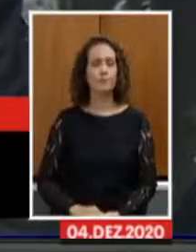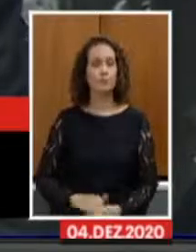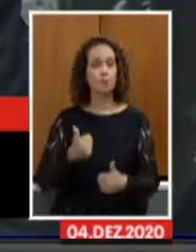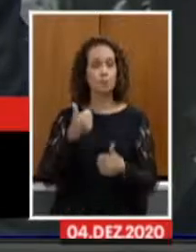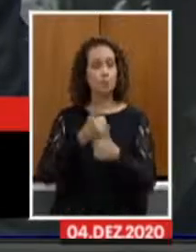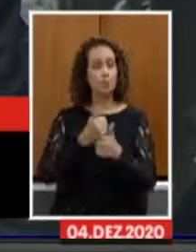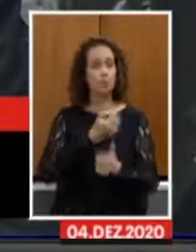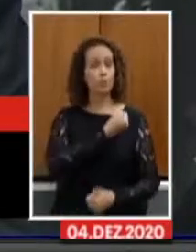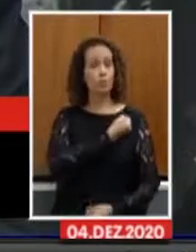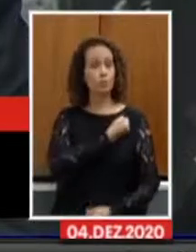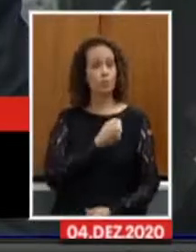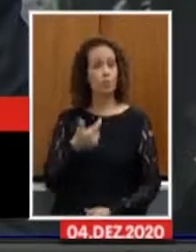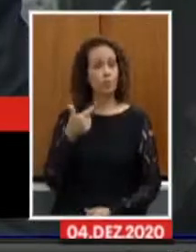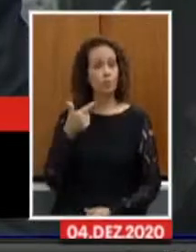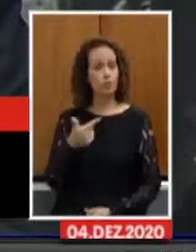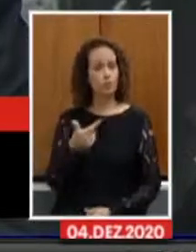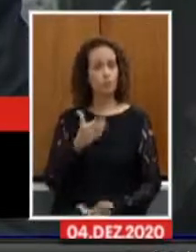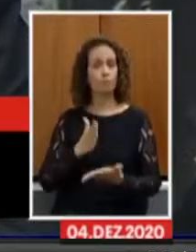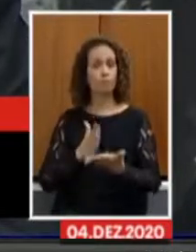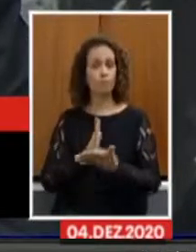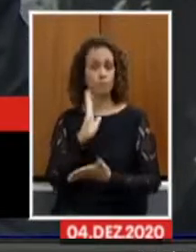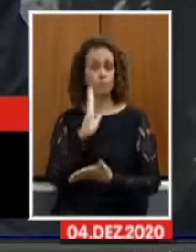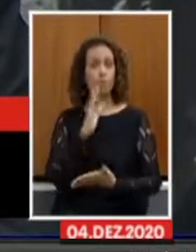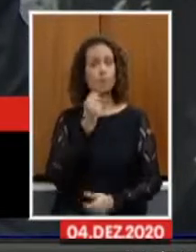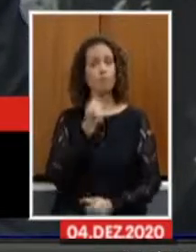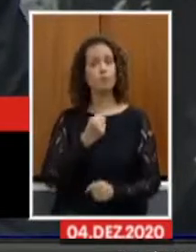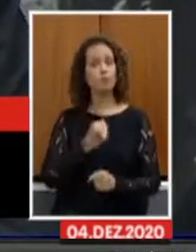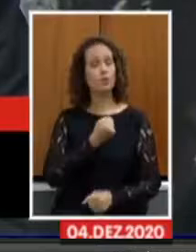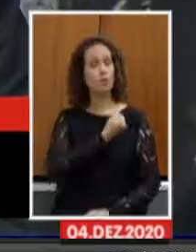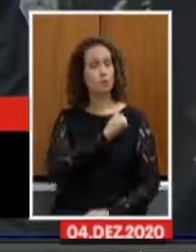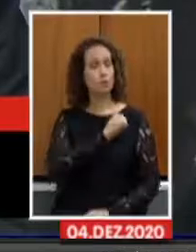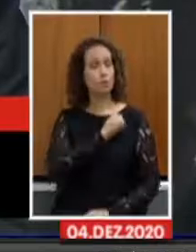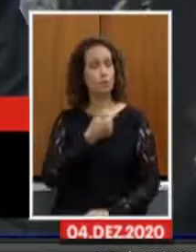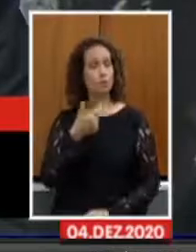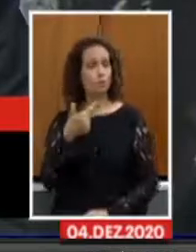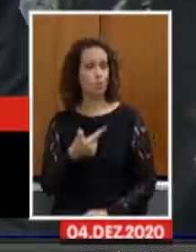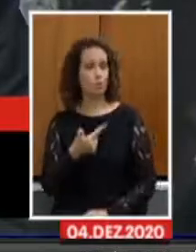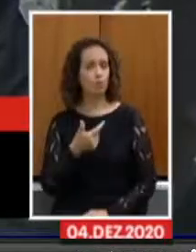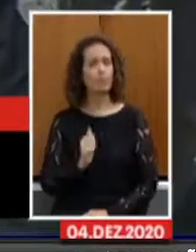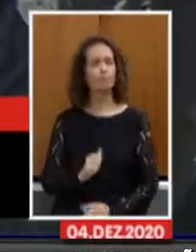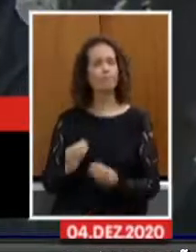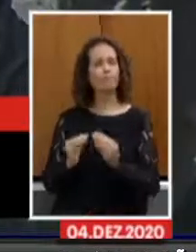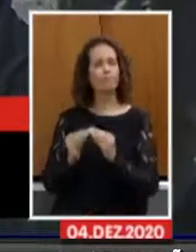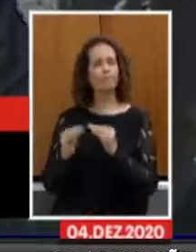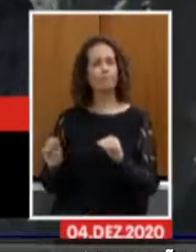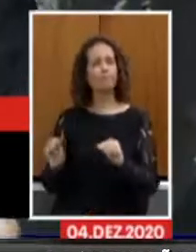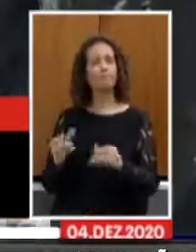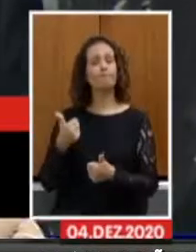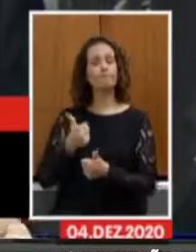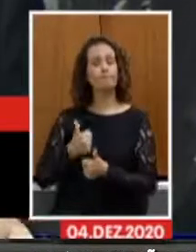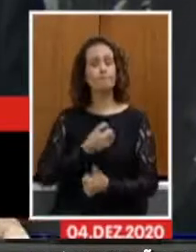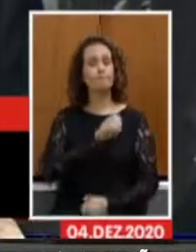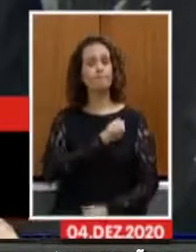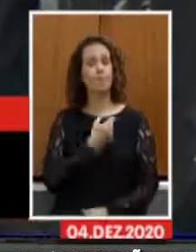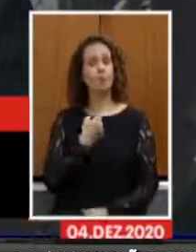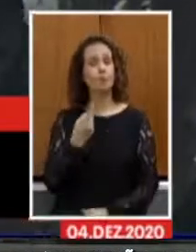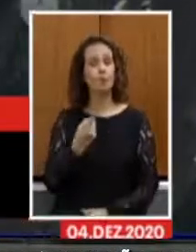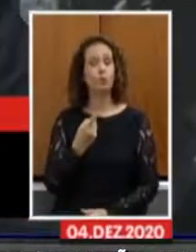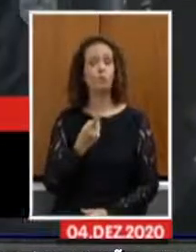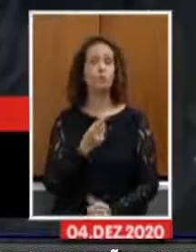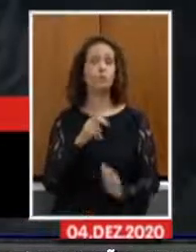substitutivo número 2. Com a aprovação do substitutivo número 2, ficam prejudicados o substitutivo número 1 e o projeto